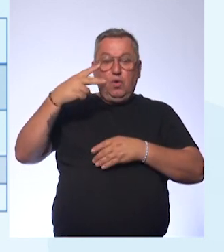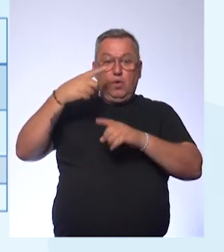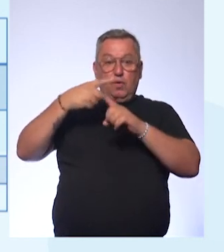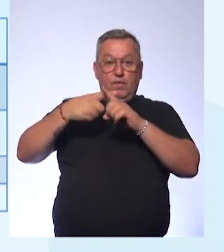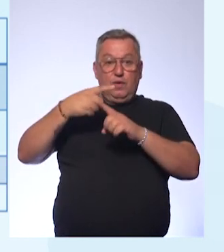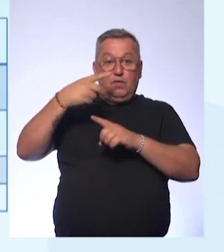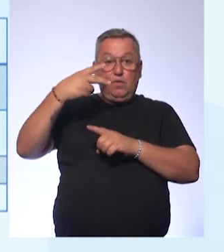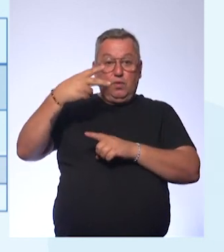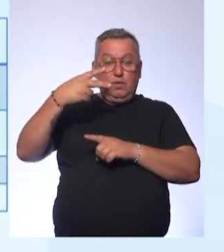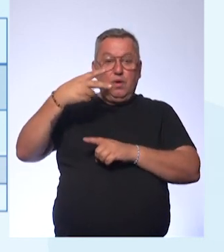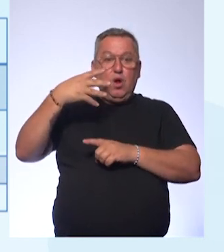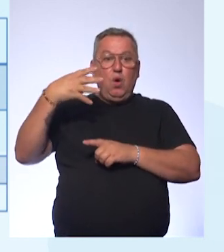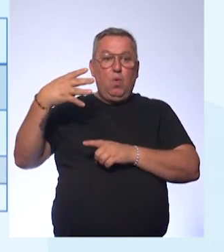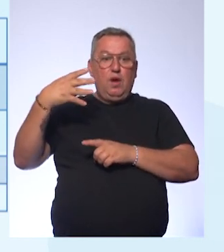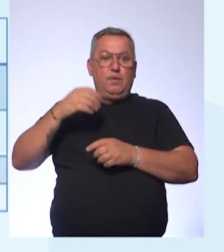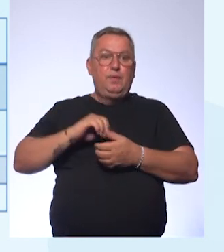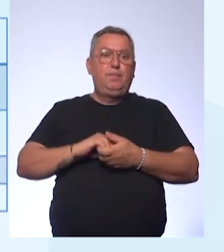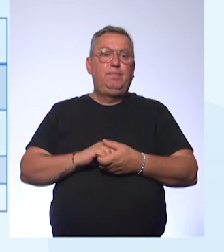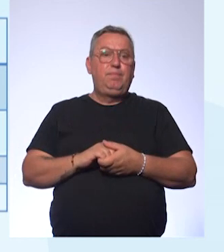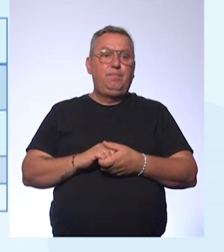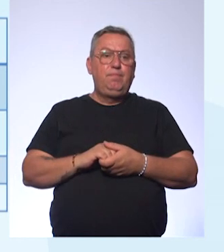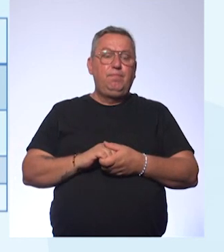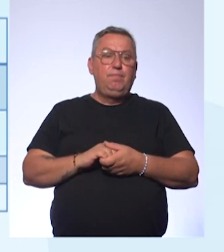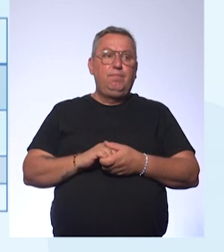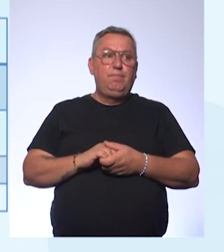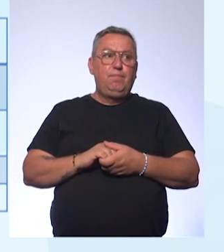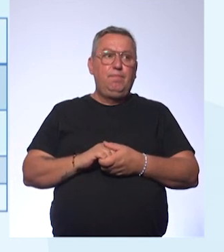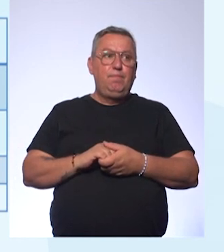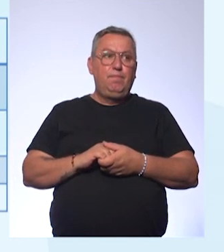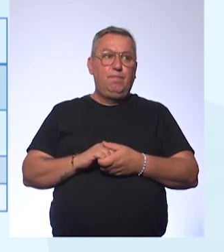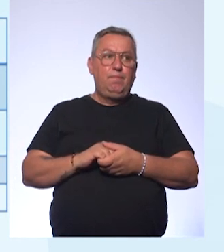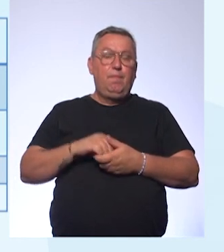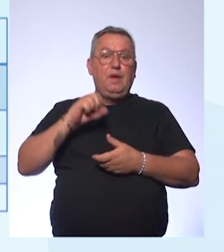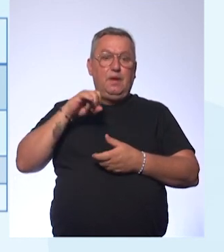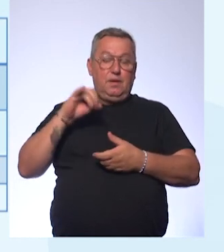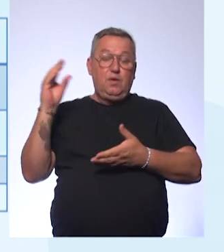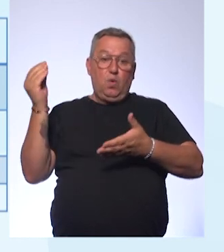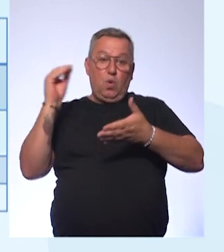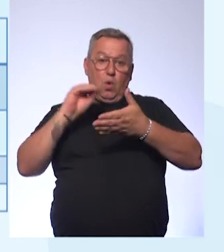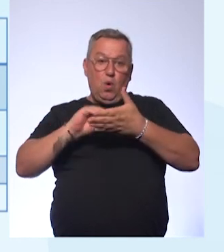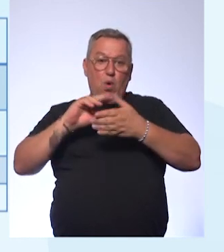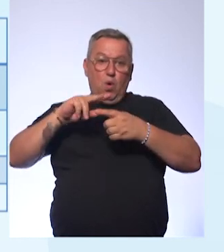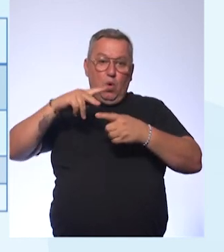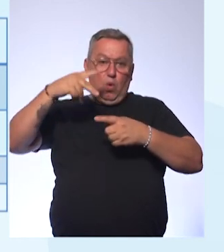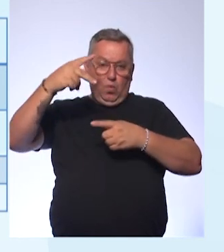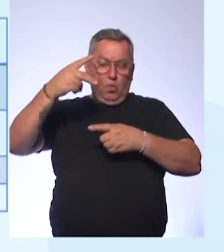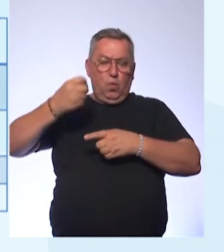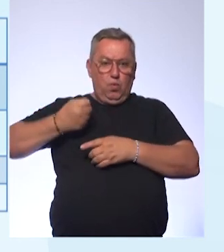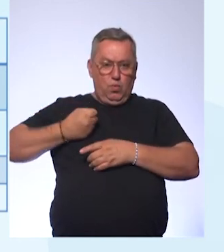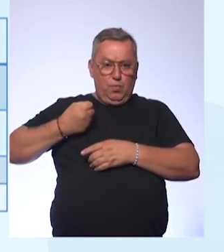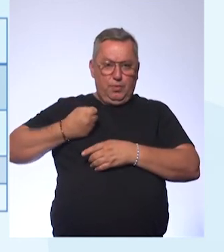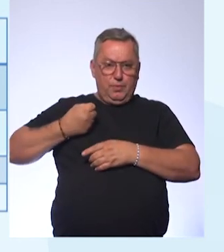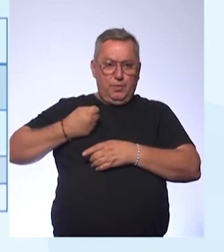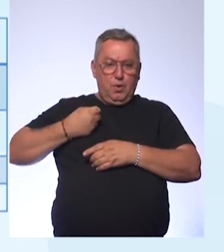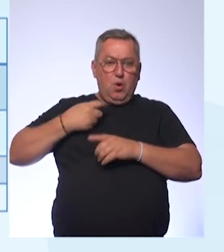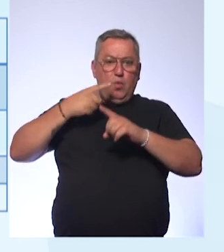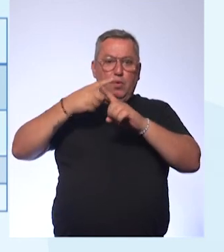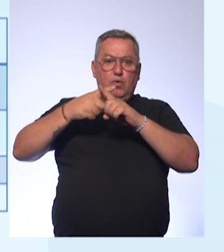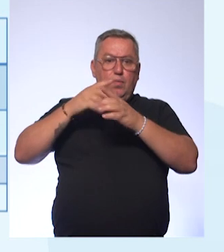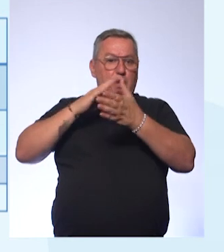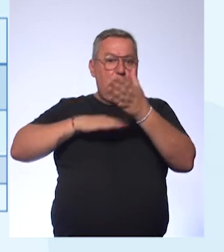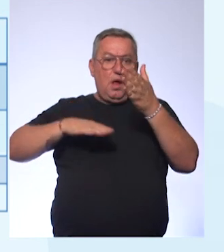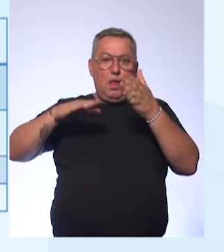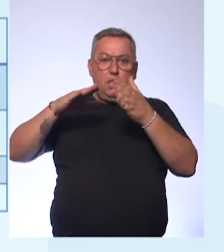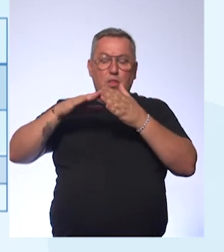2, 4, ok? Observe, eu colocando o coeficiente aqui, o coeficiente multiplica toda